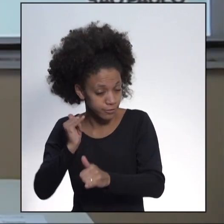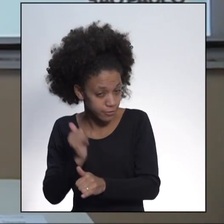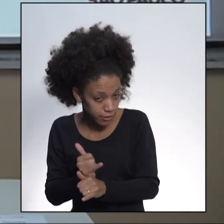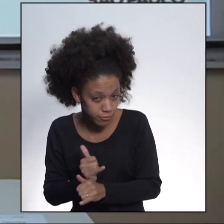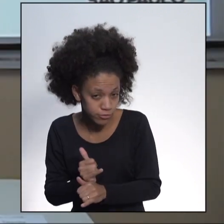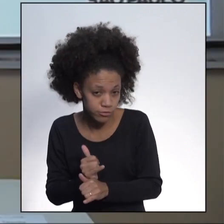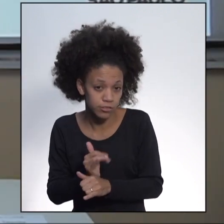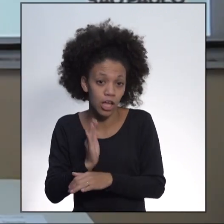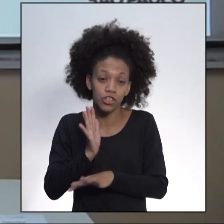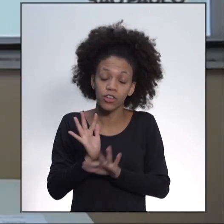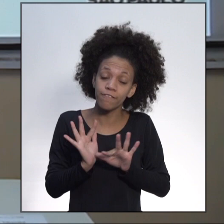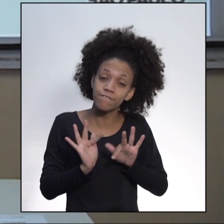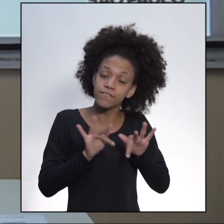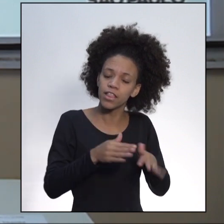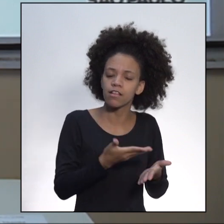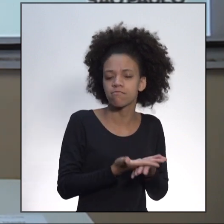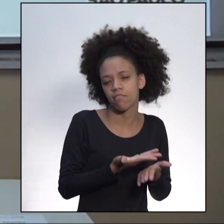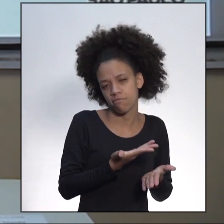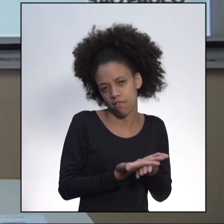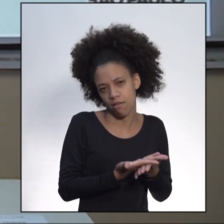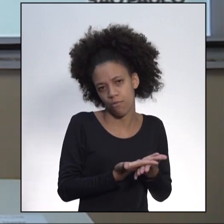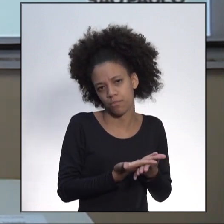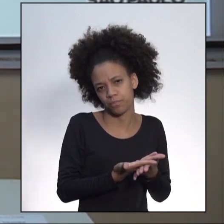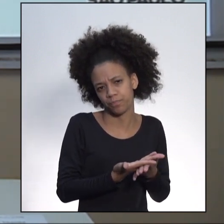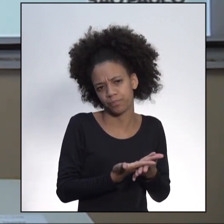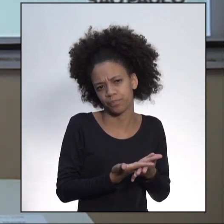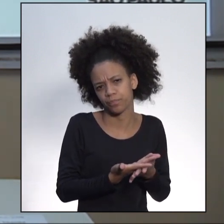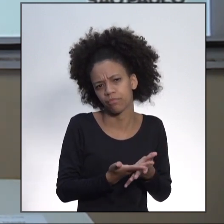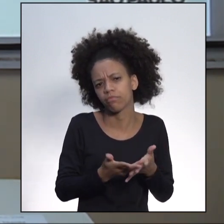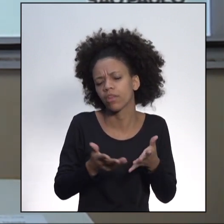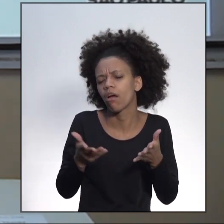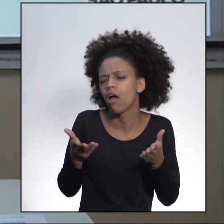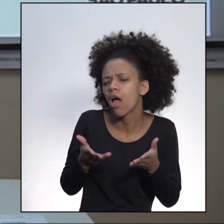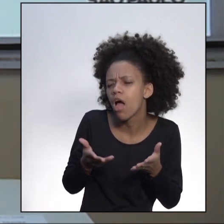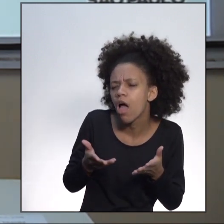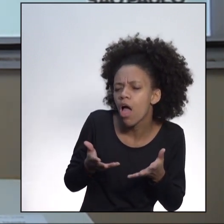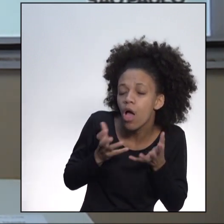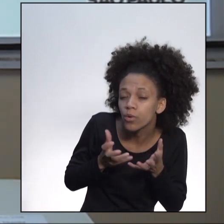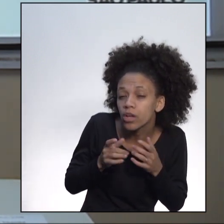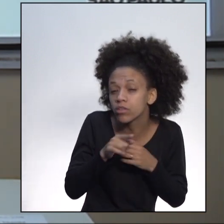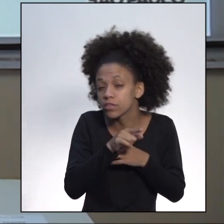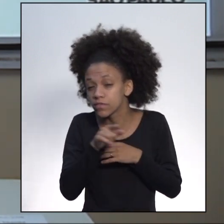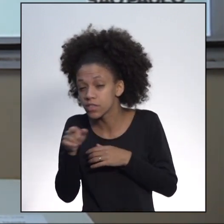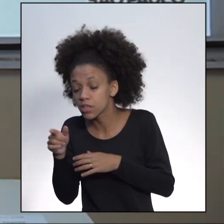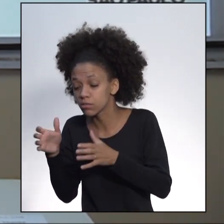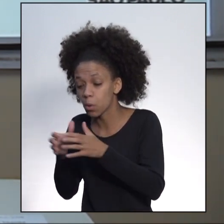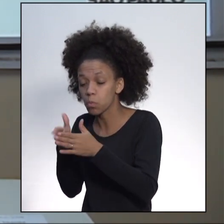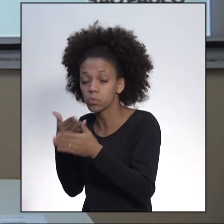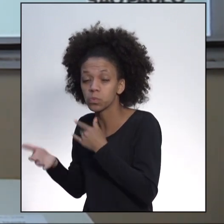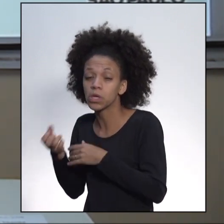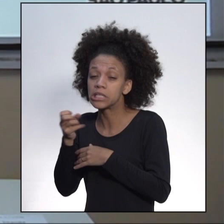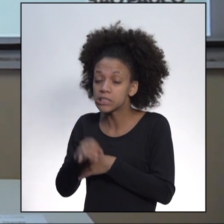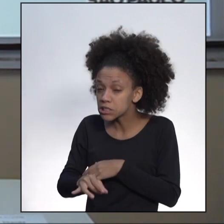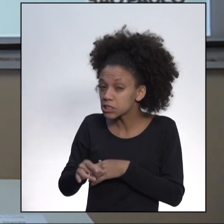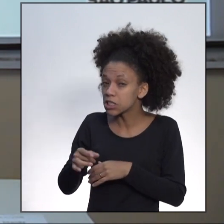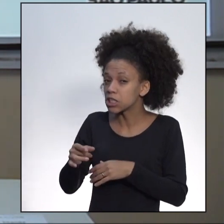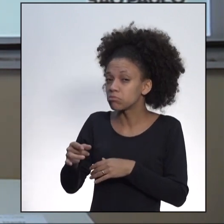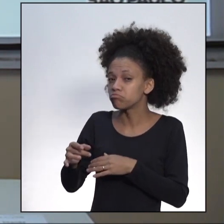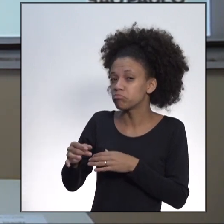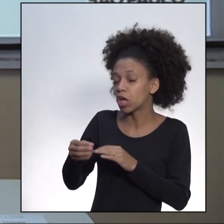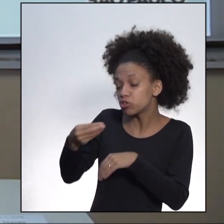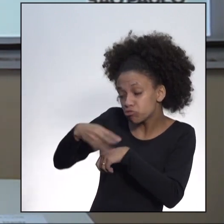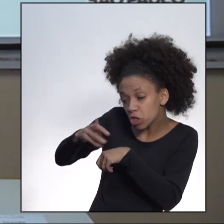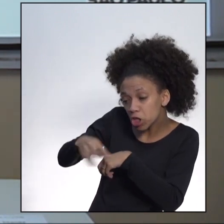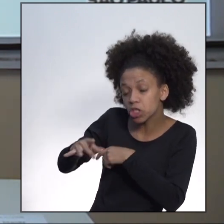Já finalizando a aula, eu quero que vocês deixem aí no chat se vocês têm alguma sugestão,